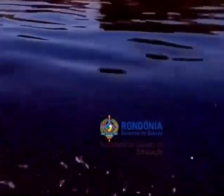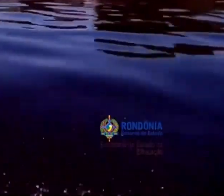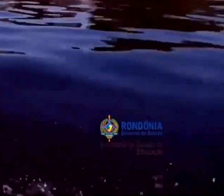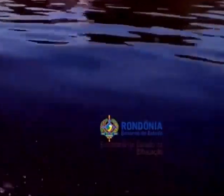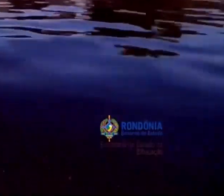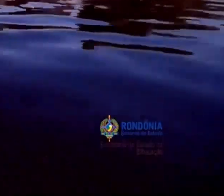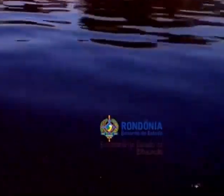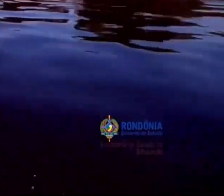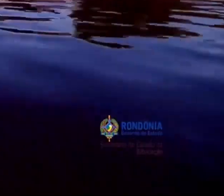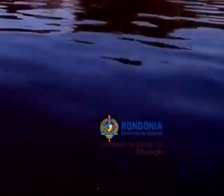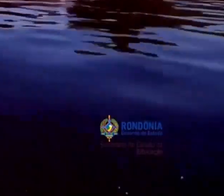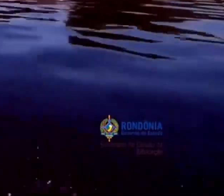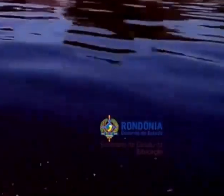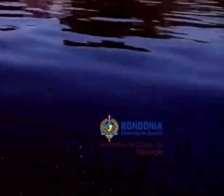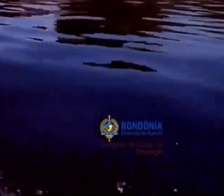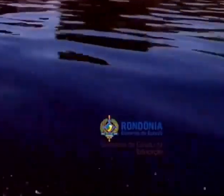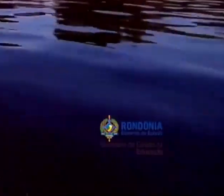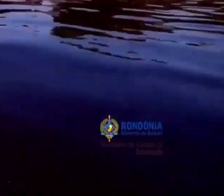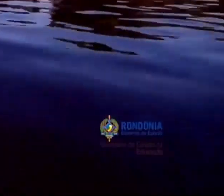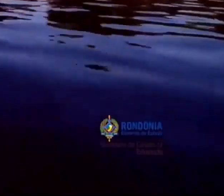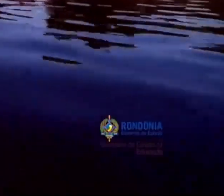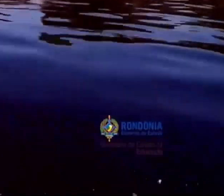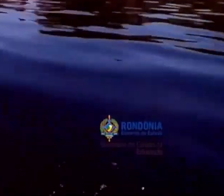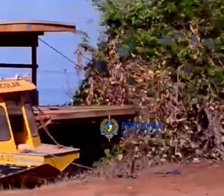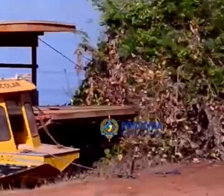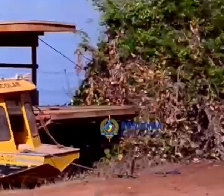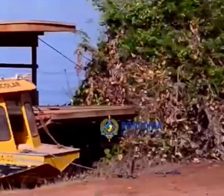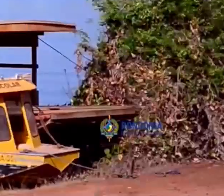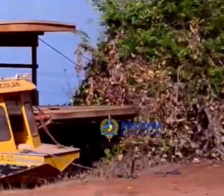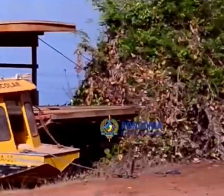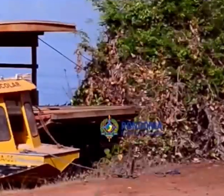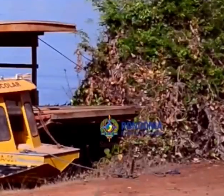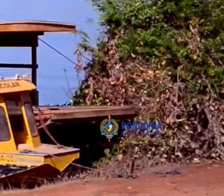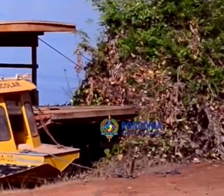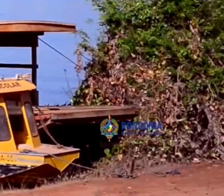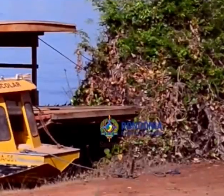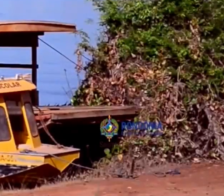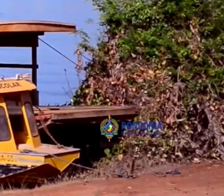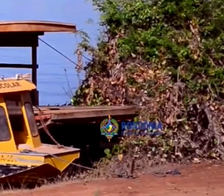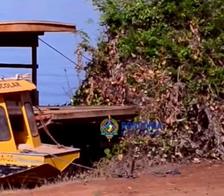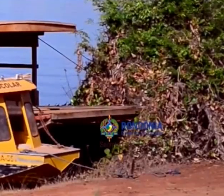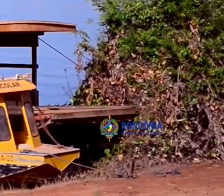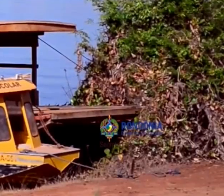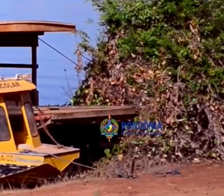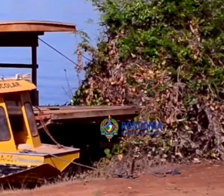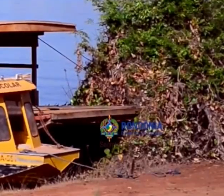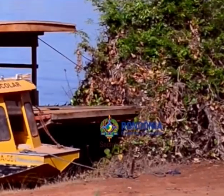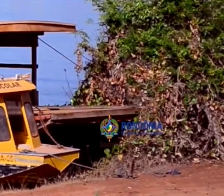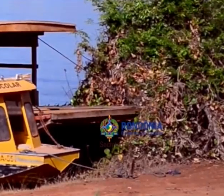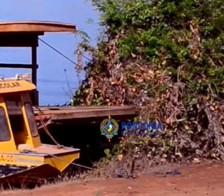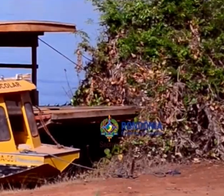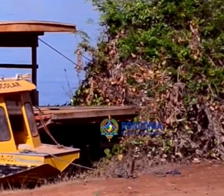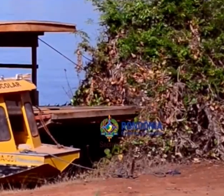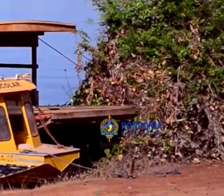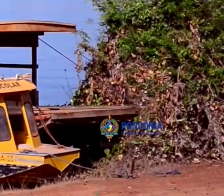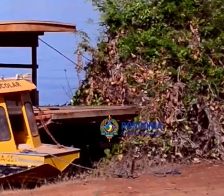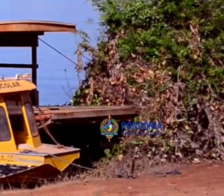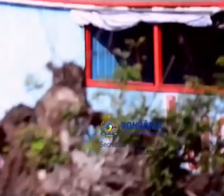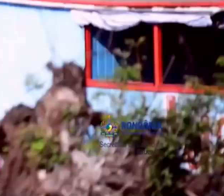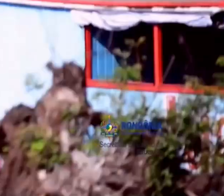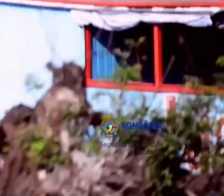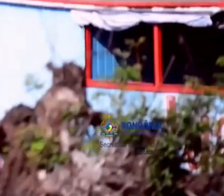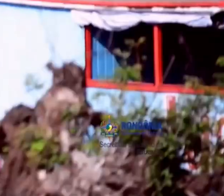do Alto Guaporé e Vila Bela, no Mato Grosso, e de exportação do ouro desses para Portugal,